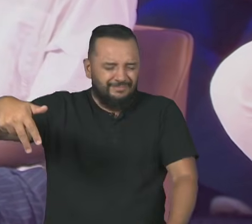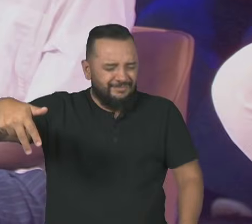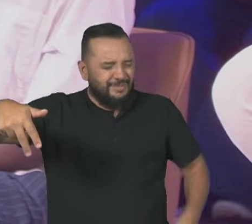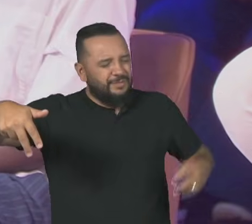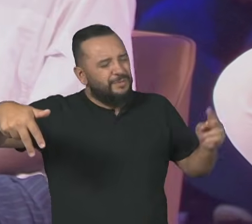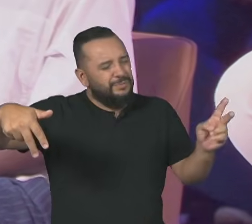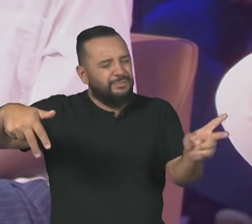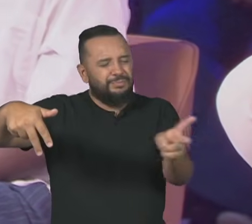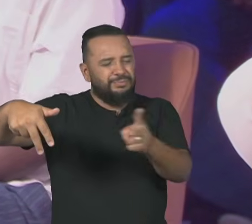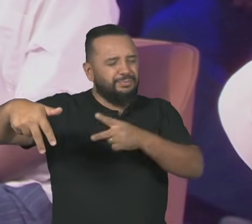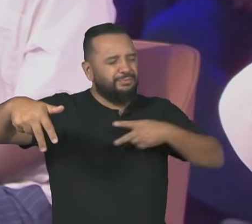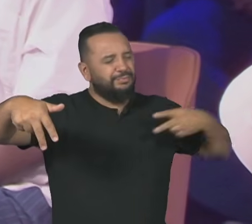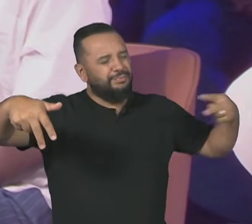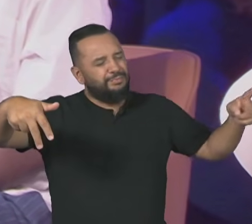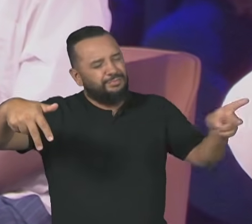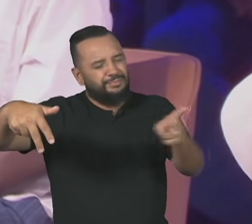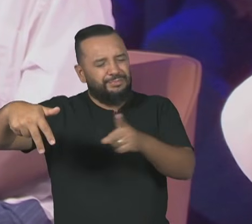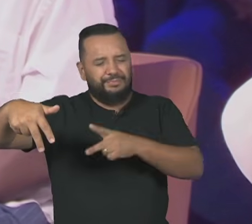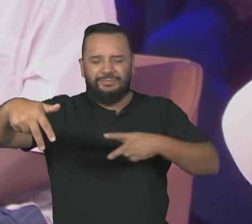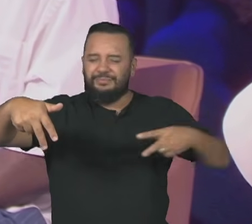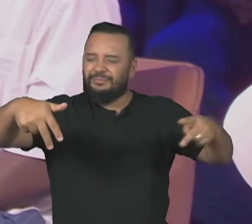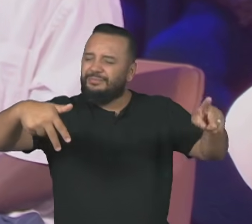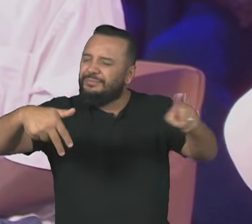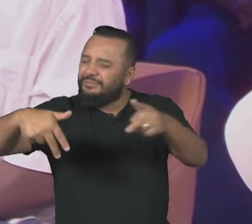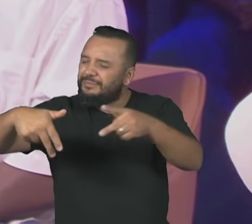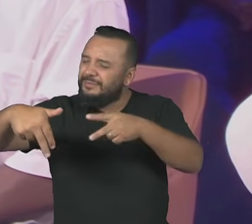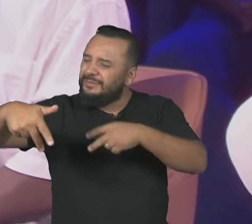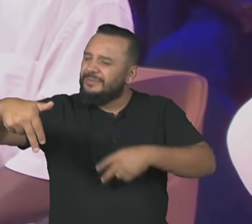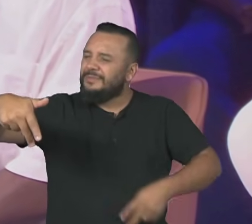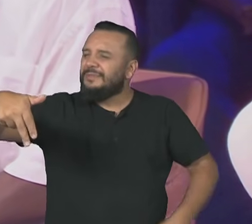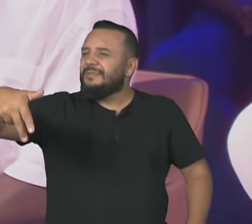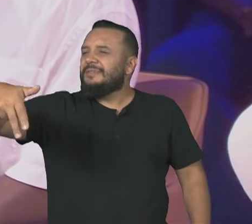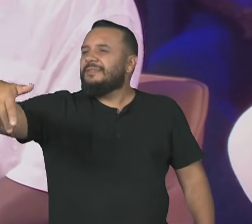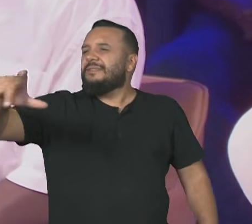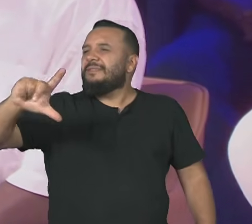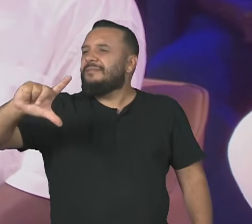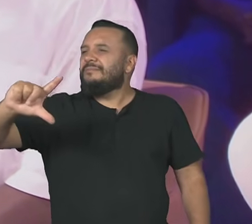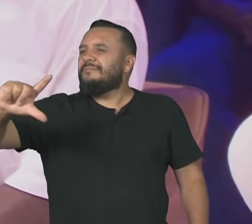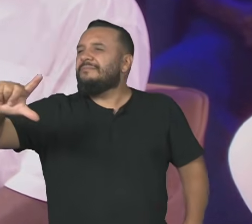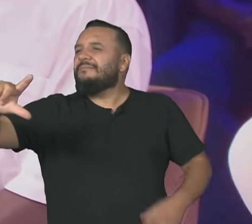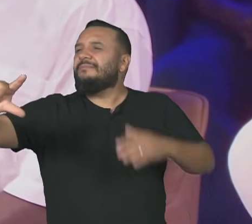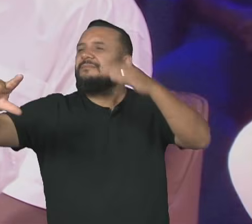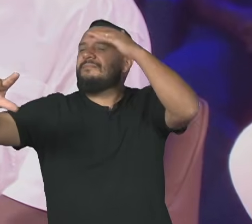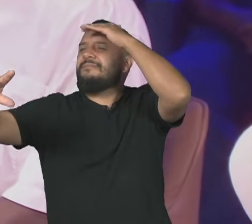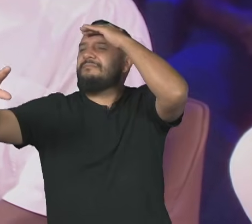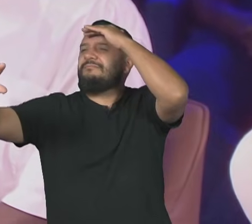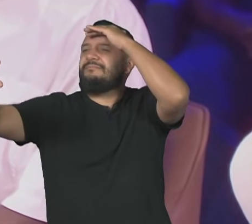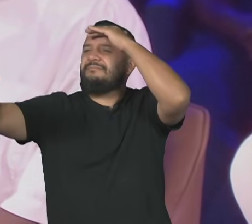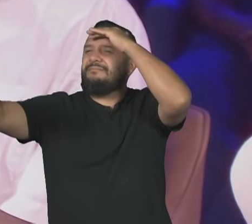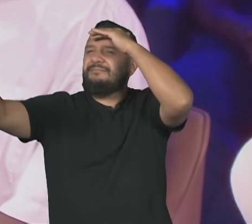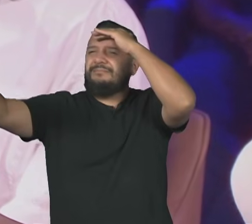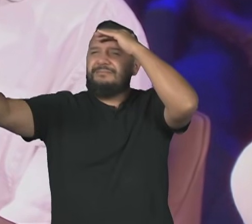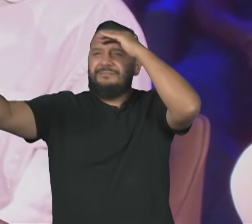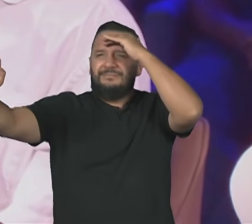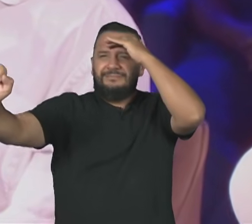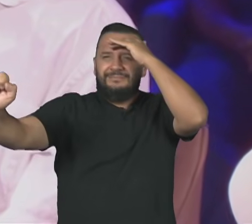Será que foi o vento que bateu? Você voou.